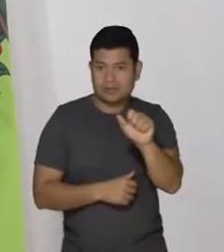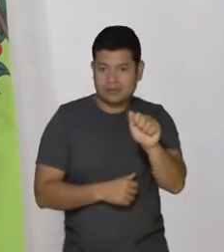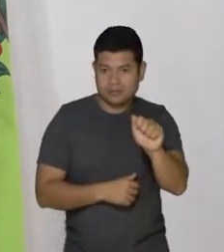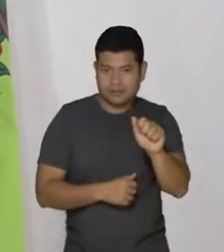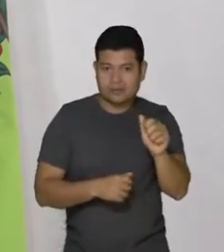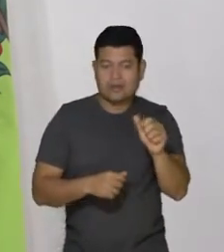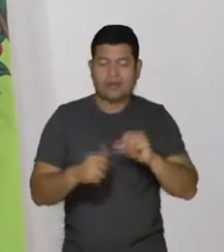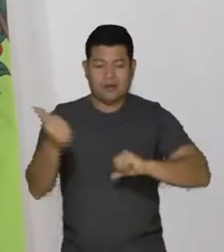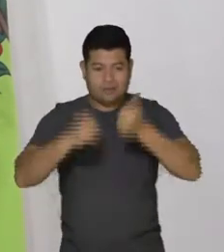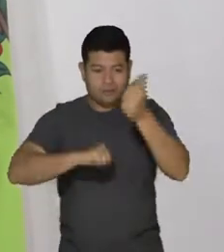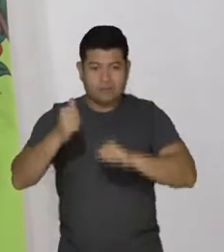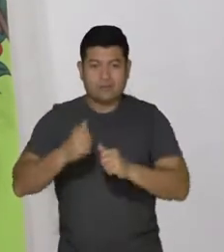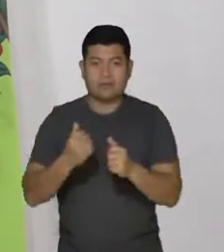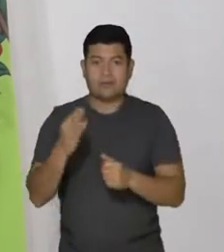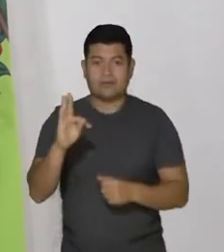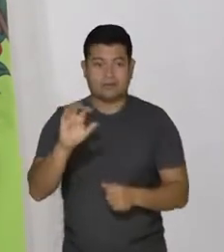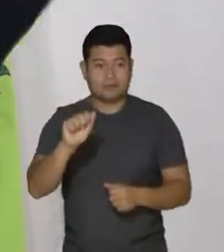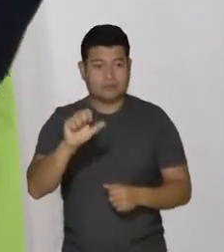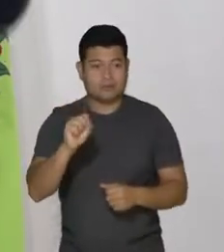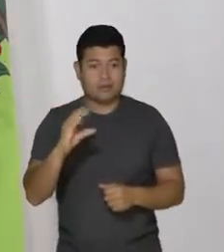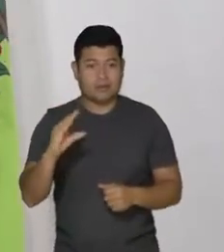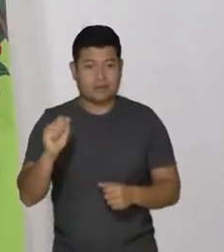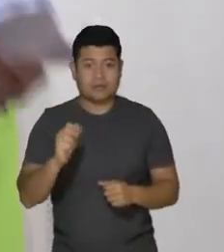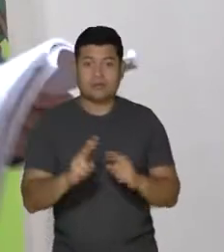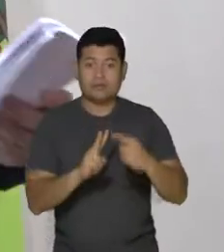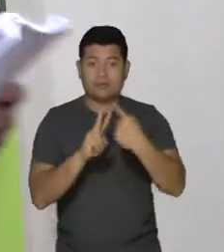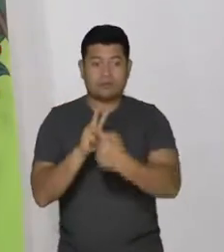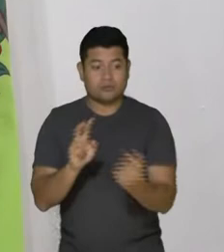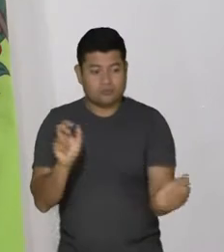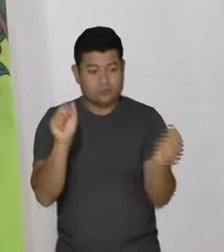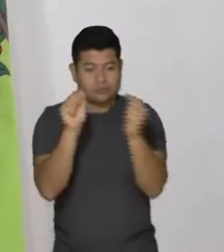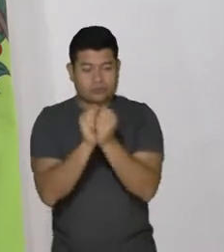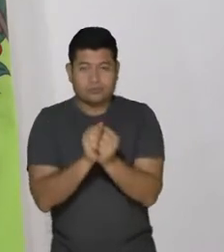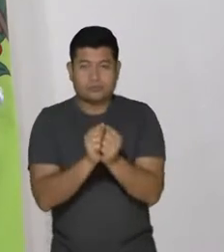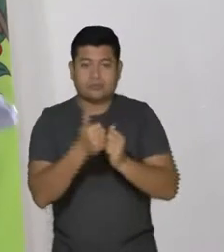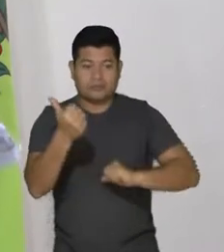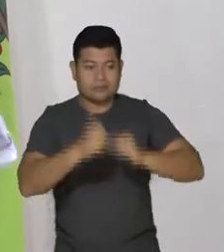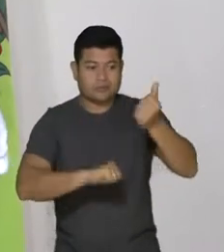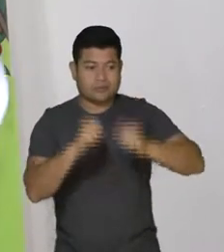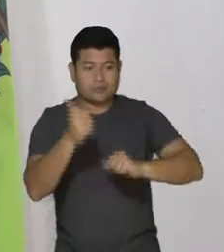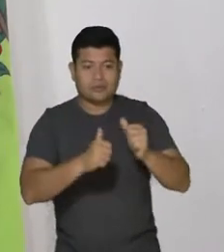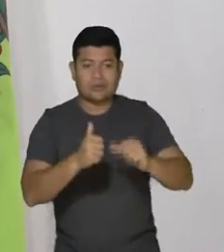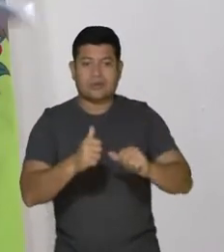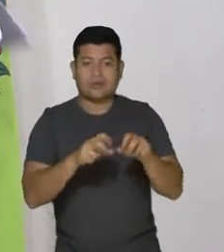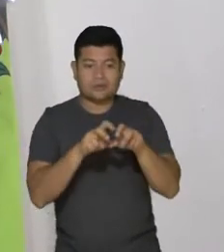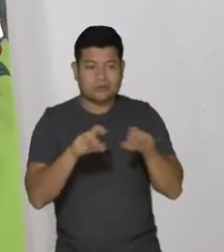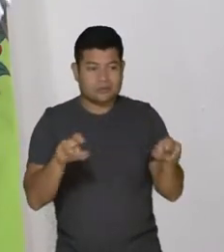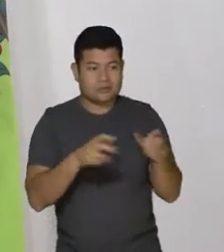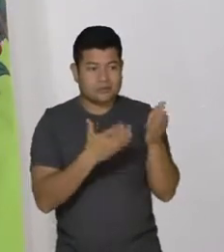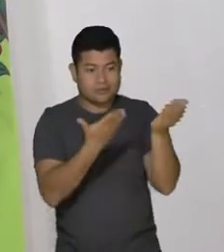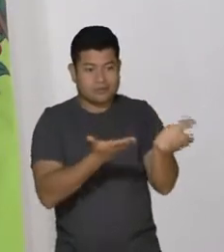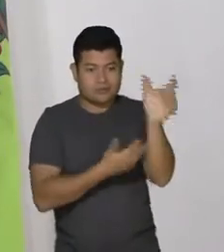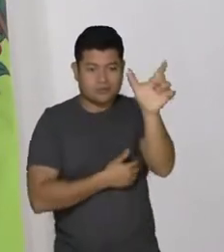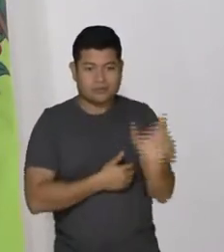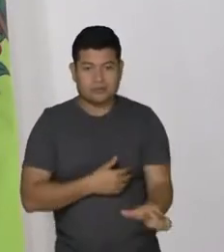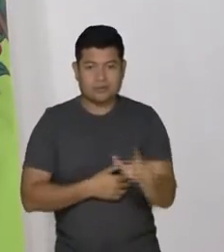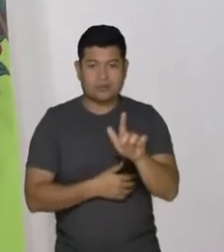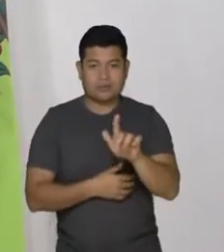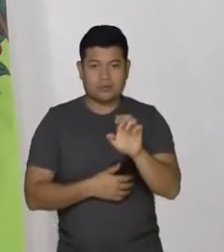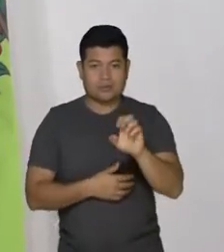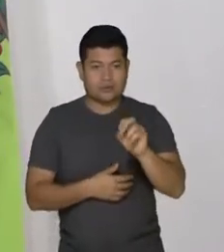os dois foram avaliadores da banca do tal Geovane e aqui ó tá aqui